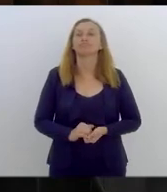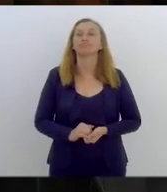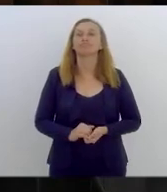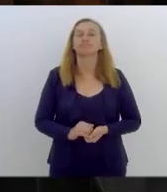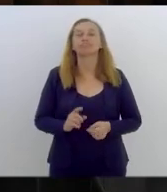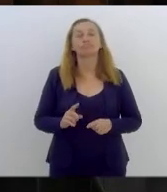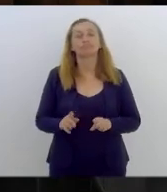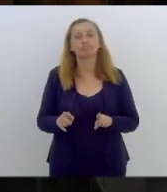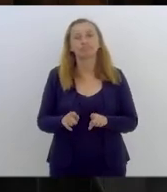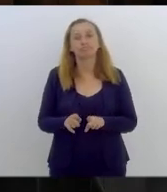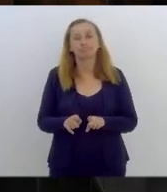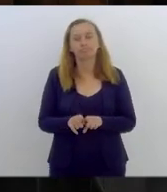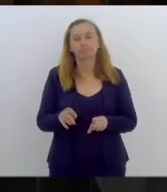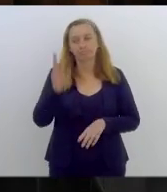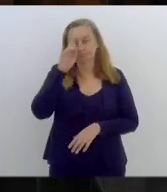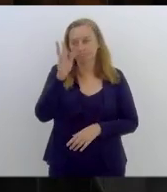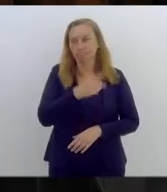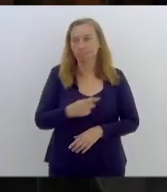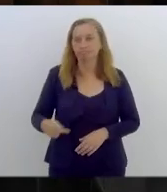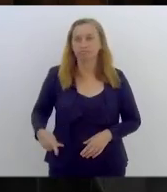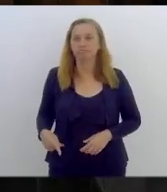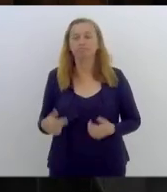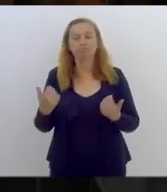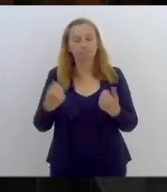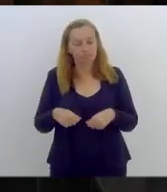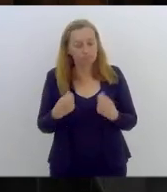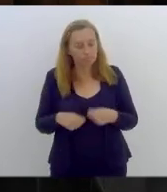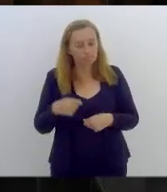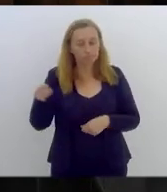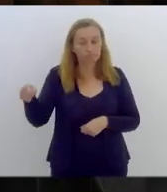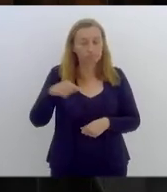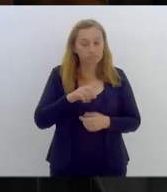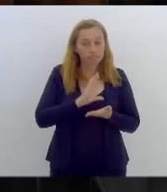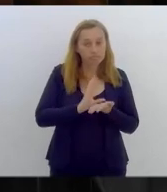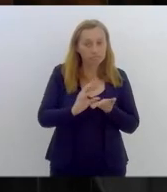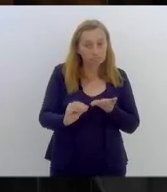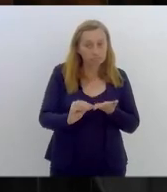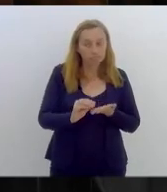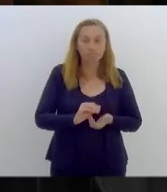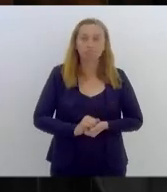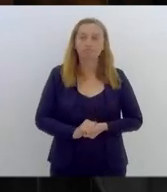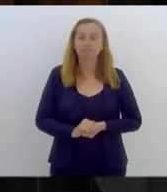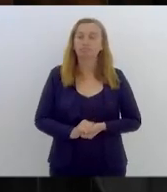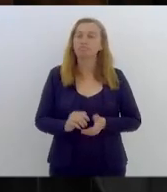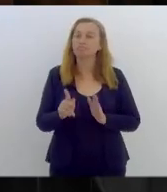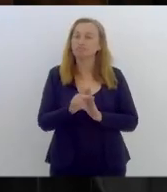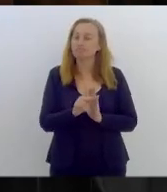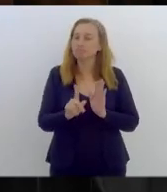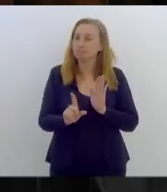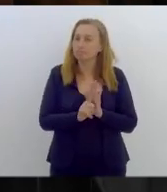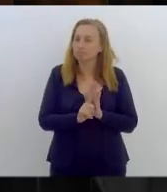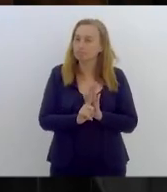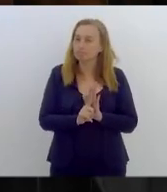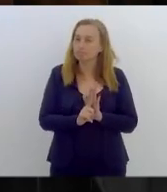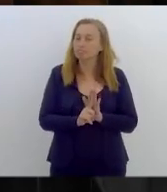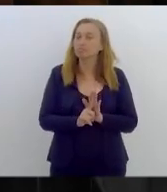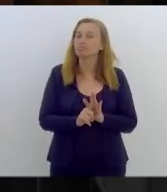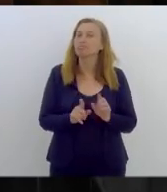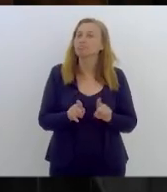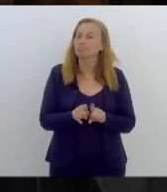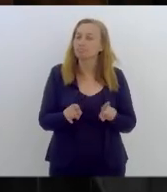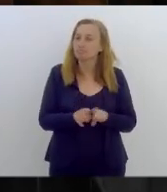Mas além disso seu presidente precisa vir a pauta o projeto de lei também